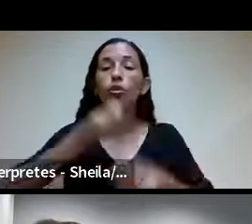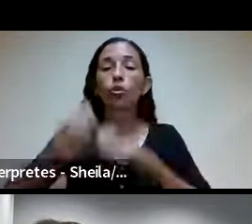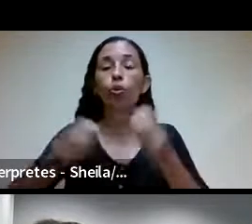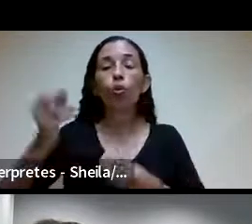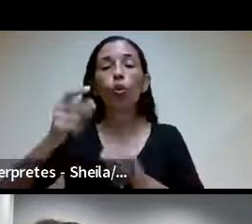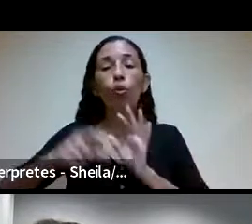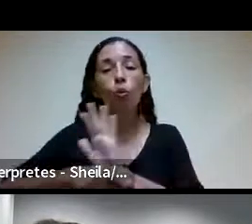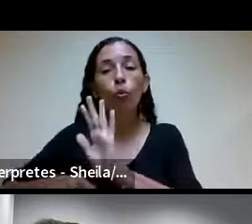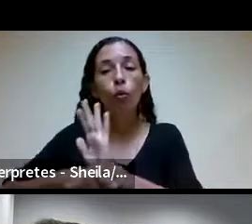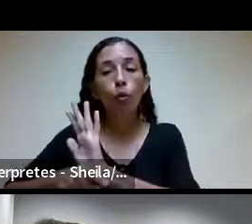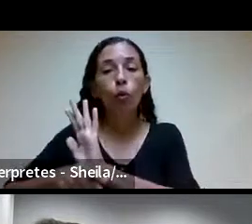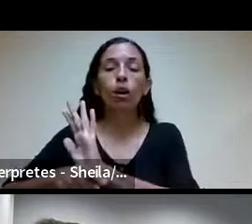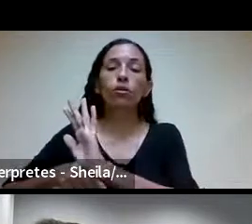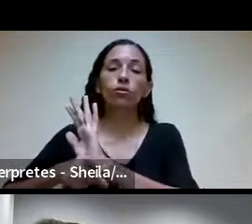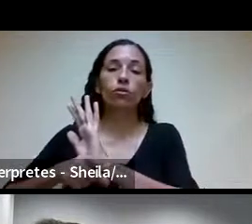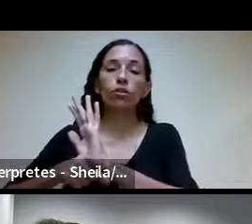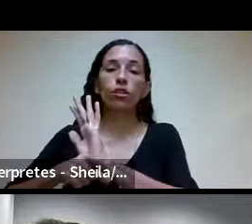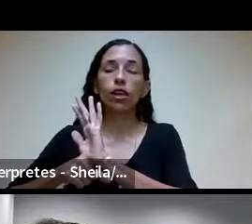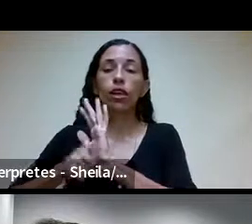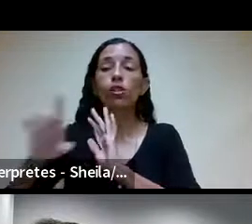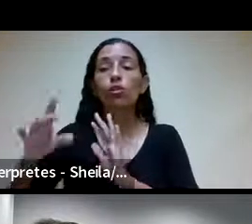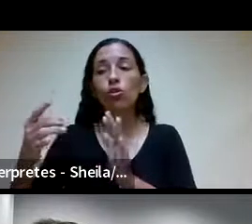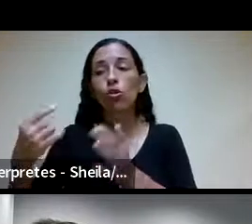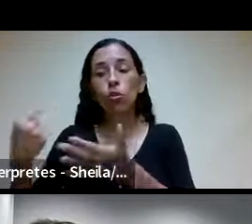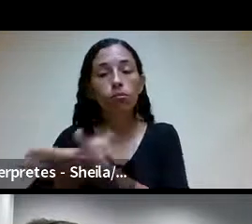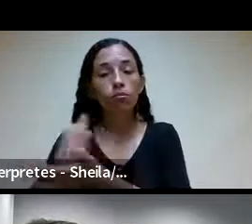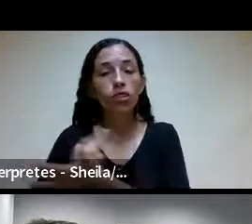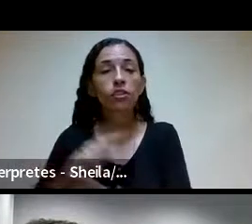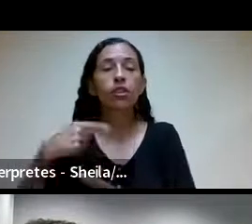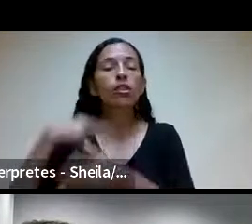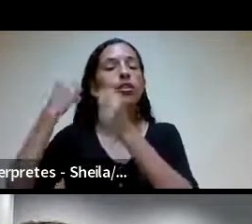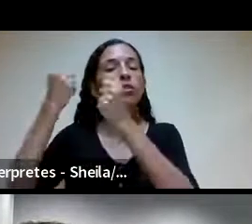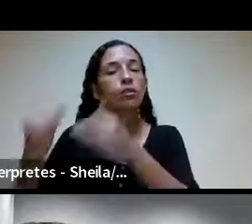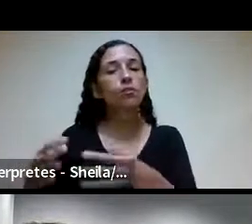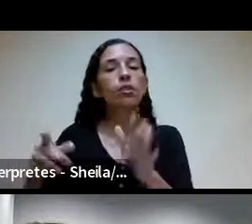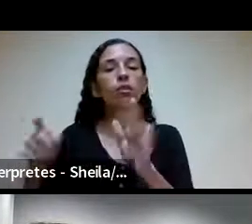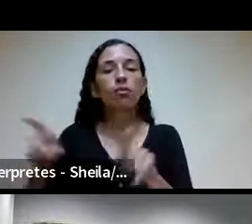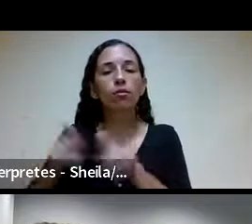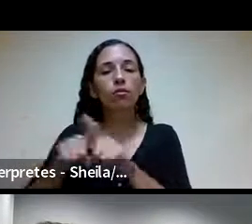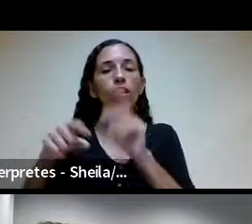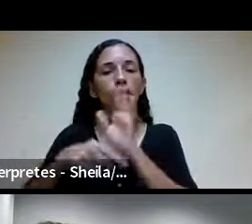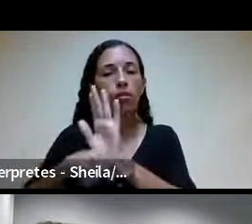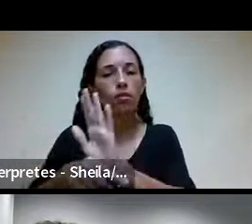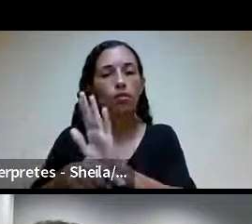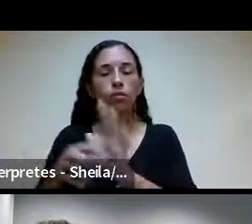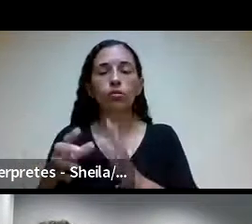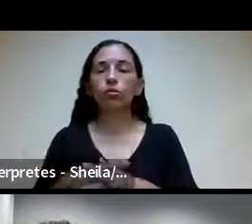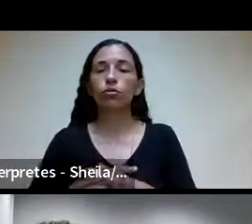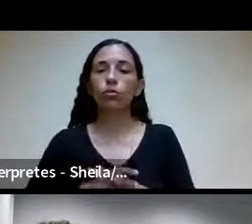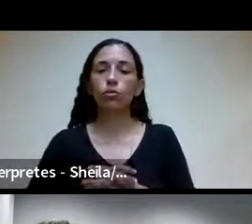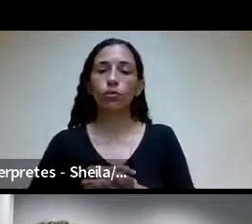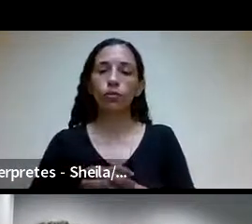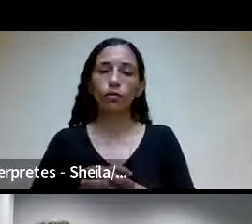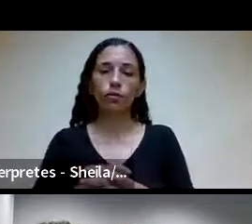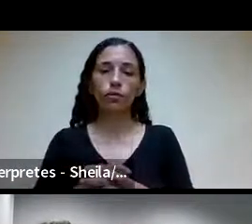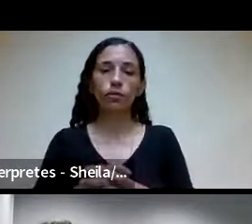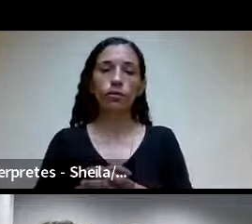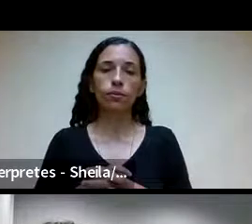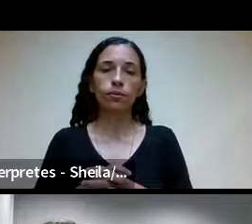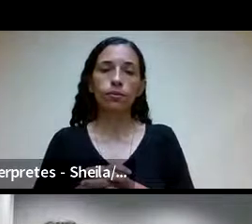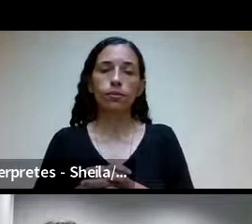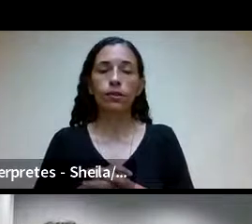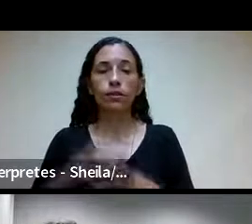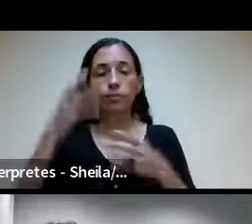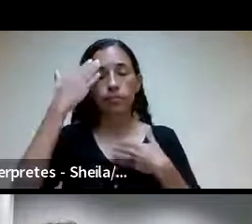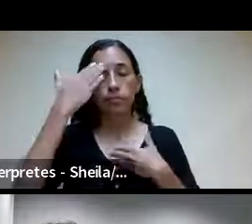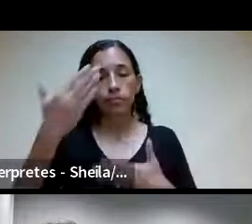por via do PIX, diretamente na conta da servidora Marli Frutuoso. Então, eu agradeço antecipadamente a quem puder contribuir. Obrigada,